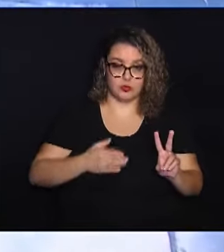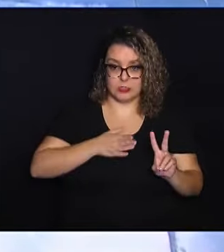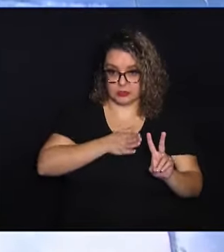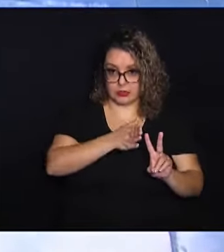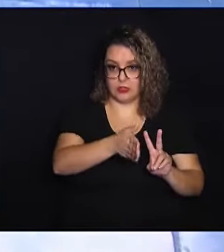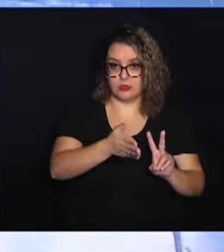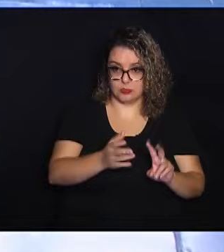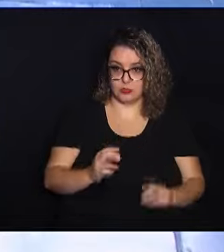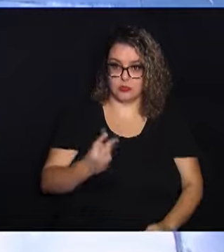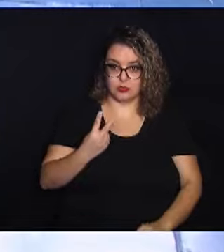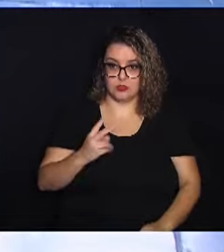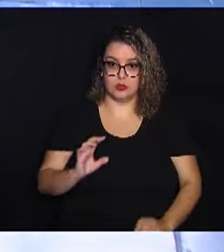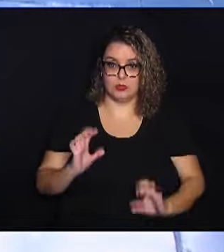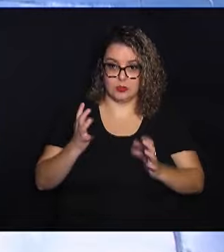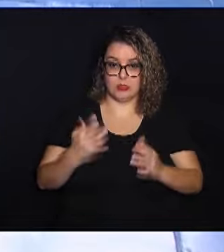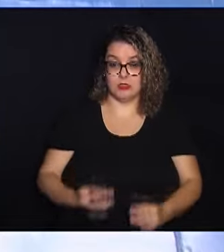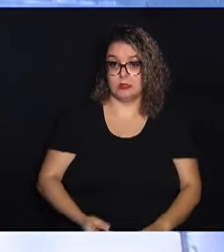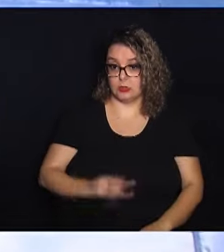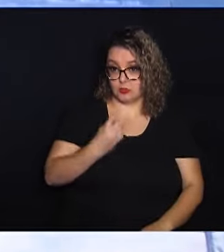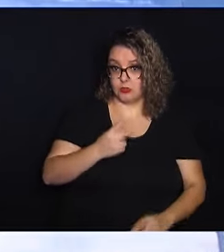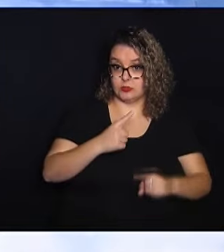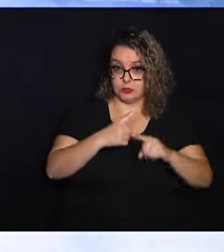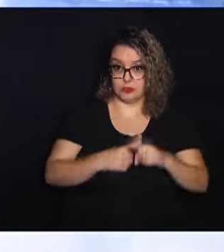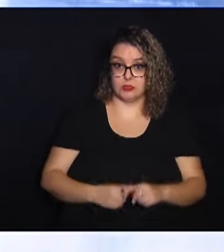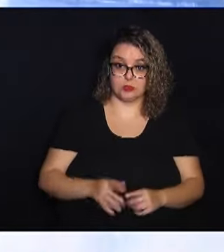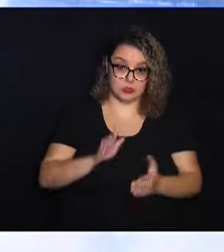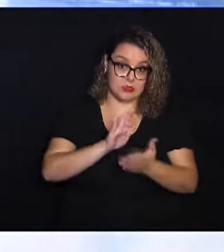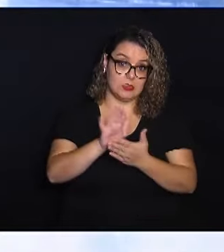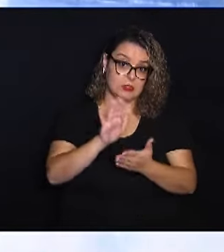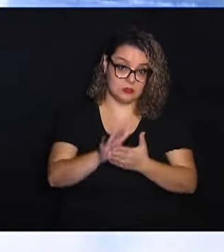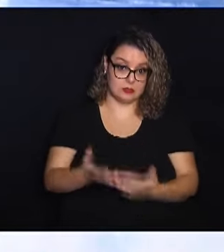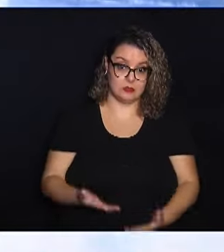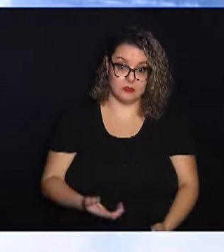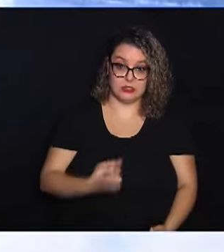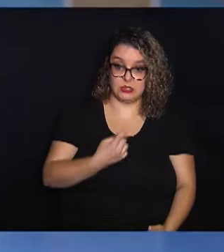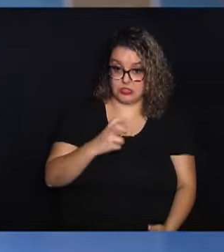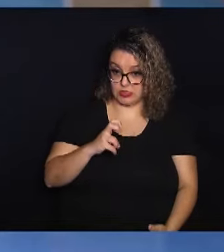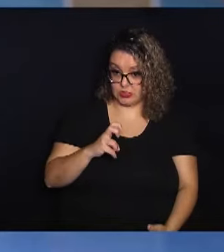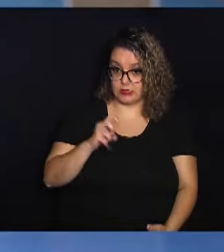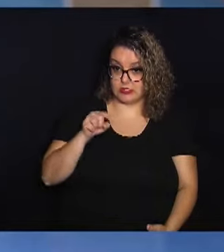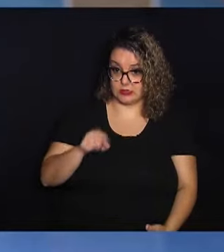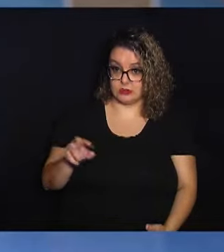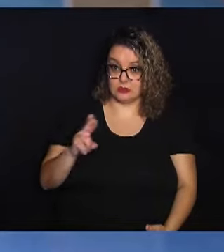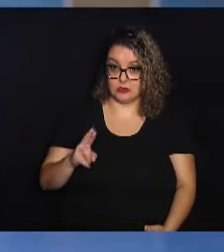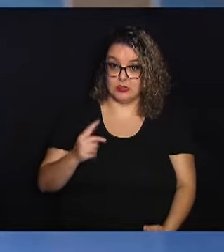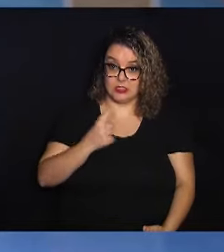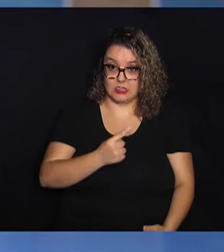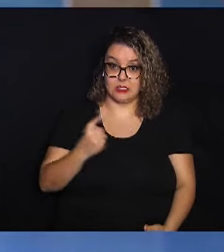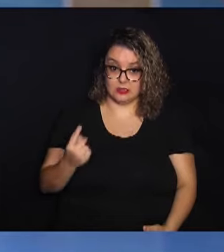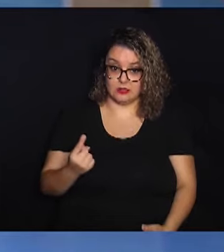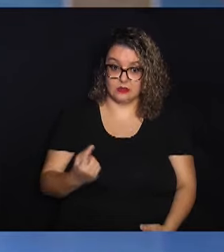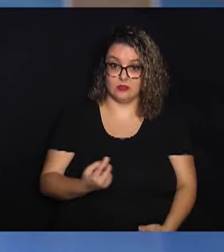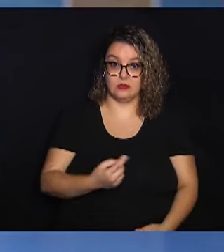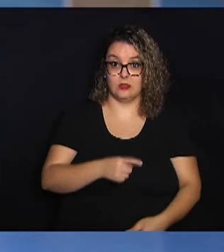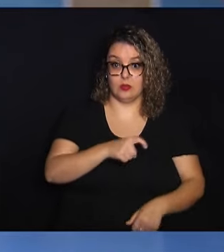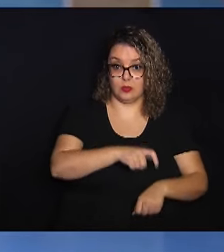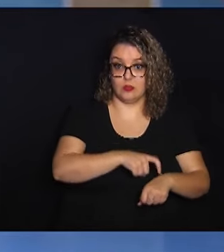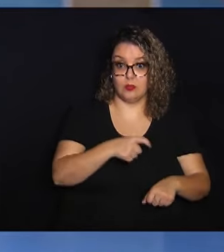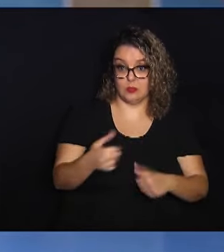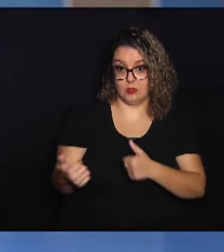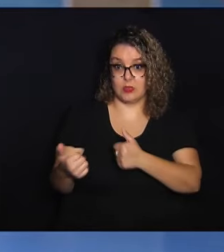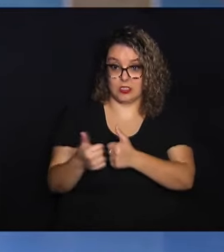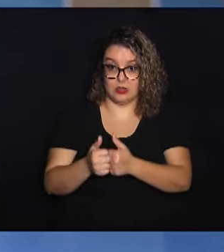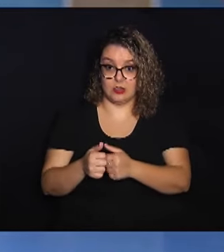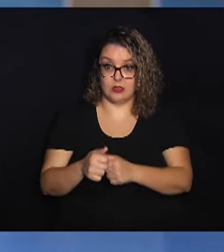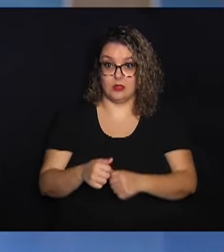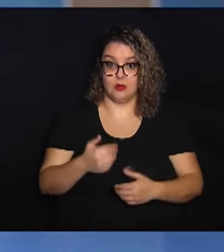eventos isso são duas competições que são bastante custosas né Por volta de r$ 1.000 cada uma em dois momentos um momento muito próximo né uma em